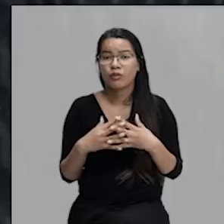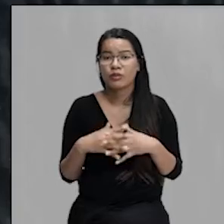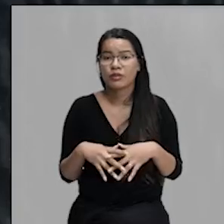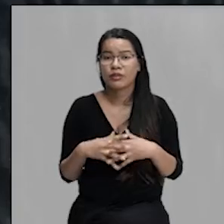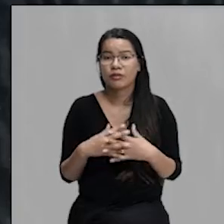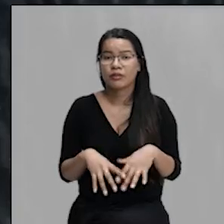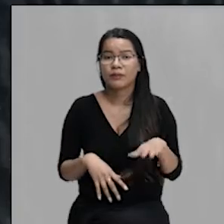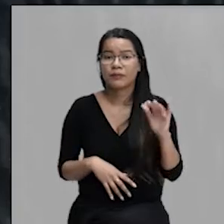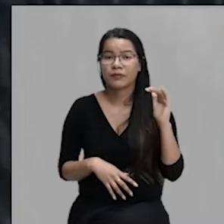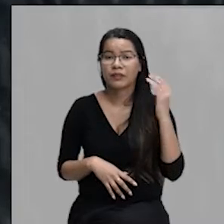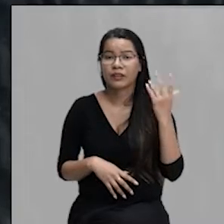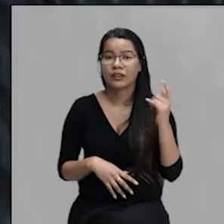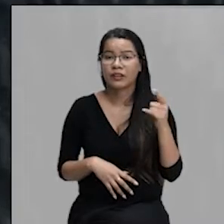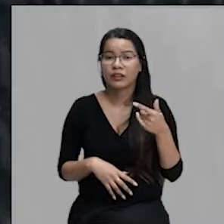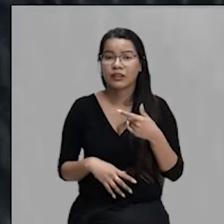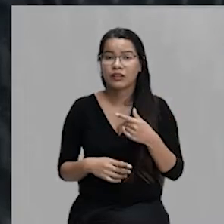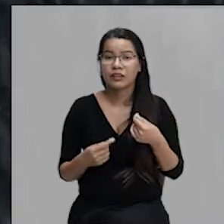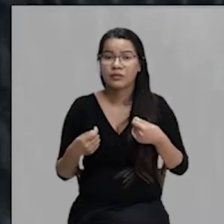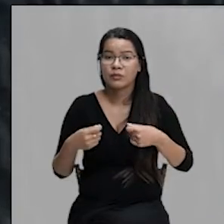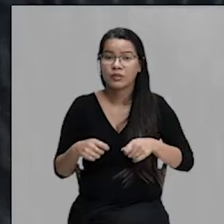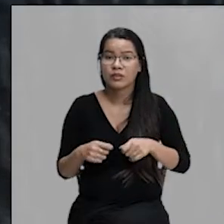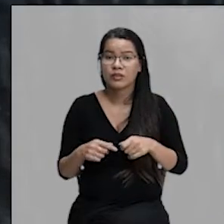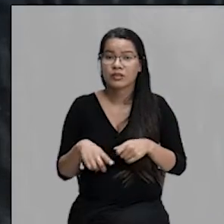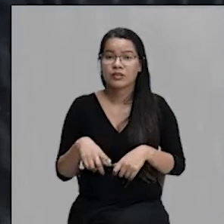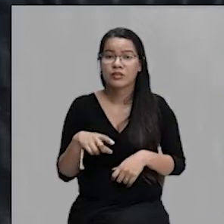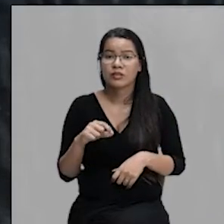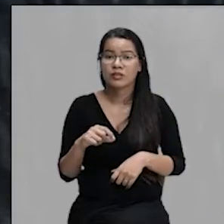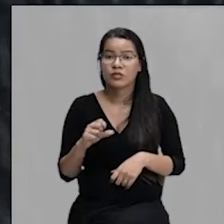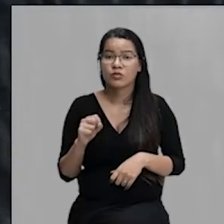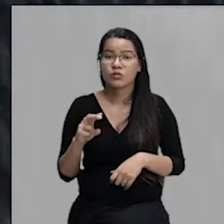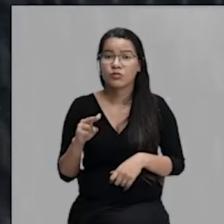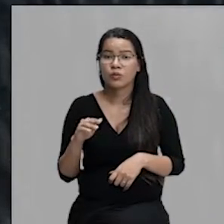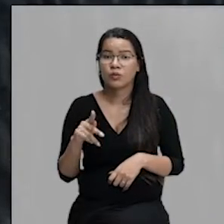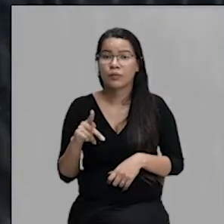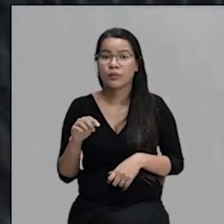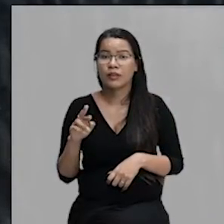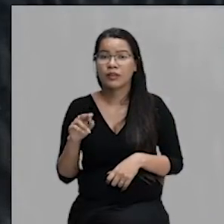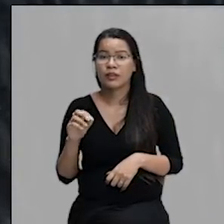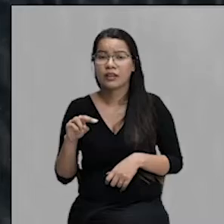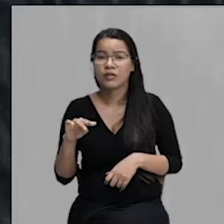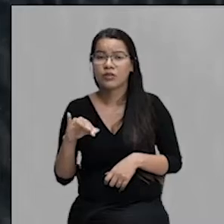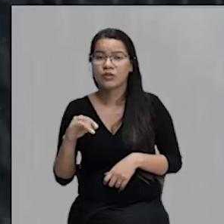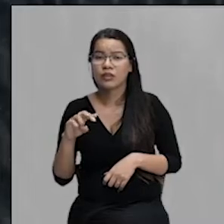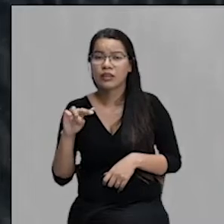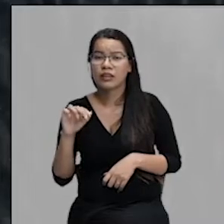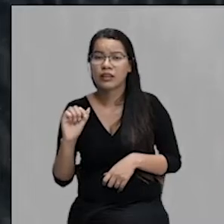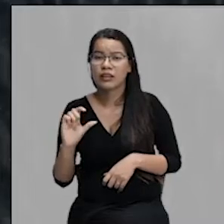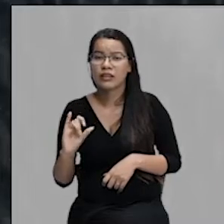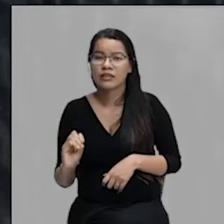aí. Nessa possibilidade de decisões supranacionais ferirem a soberania política da